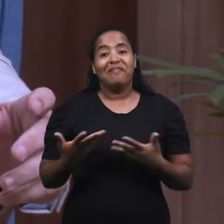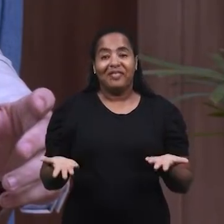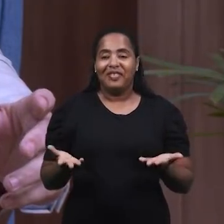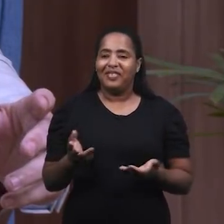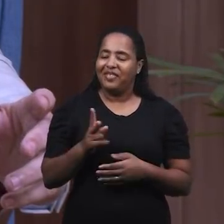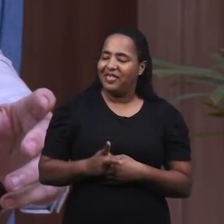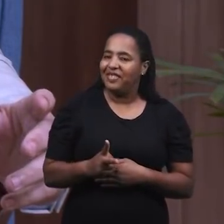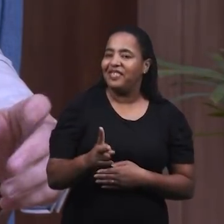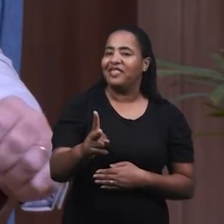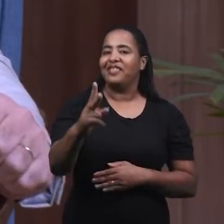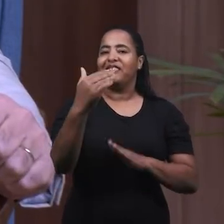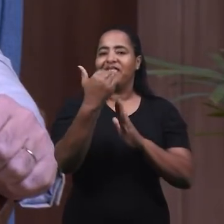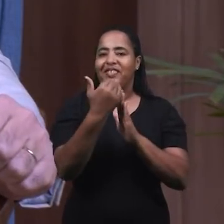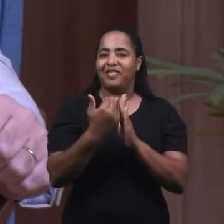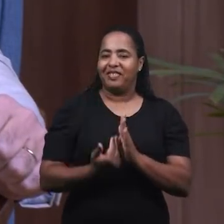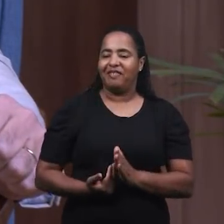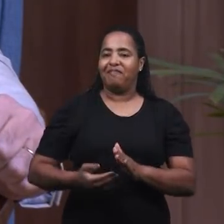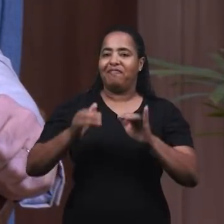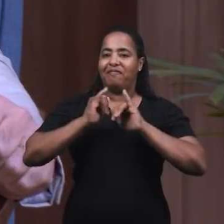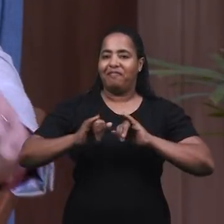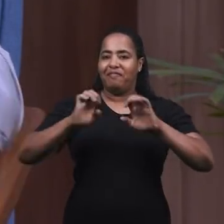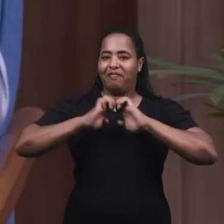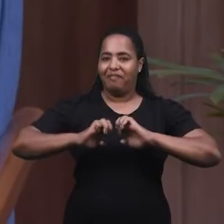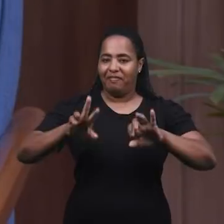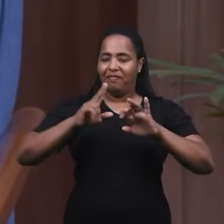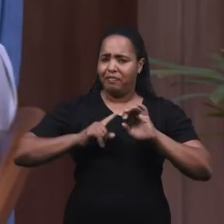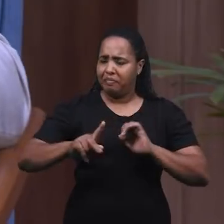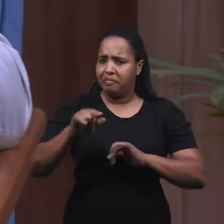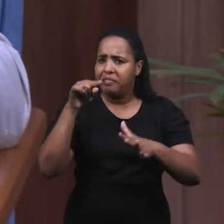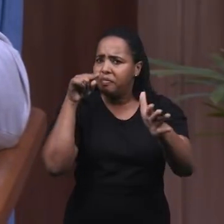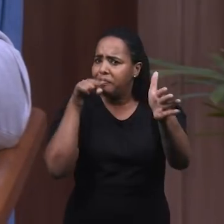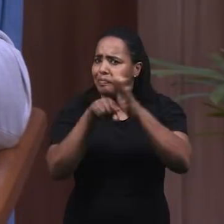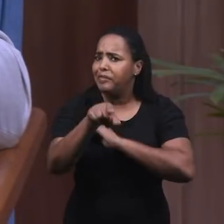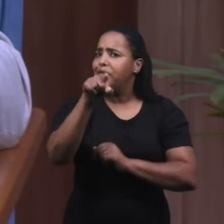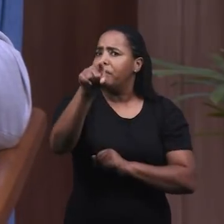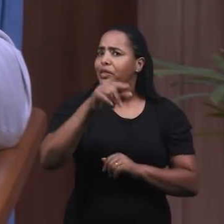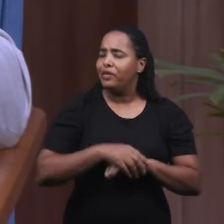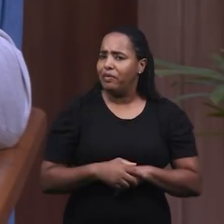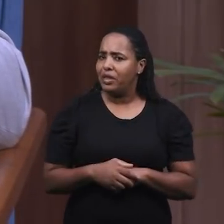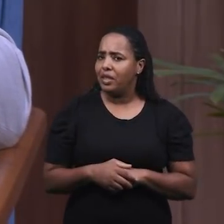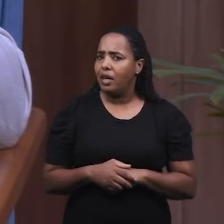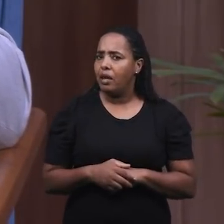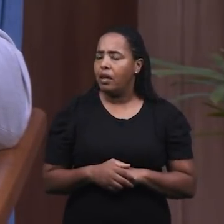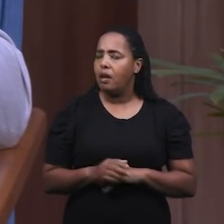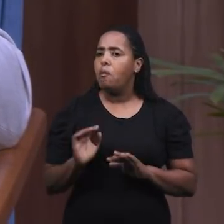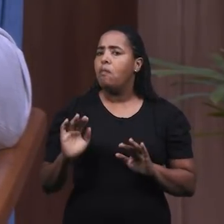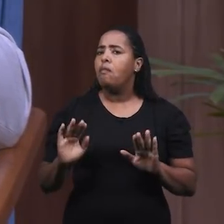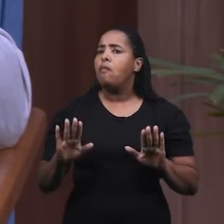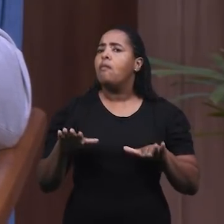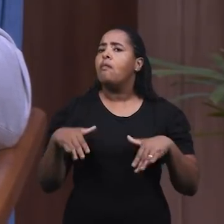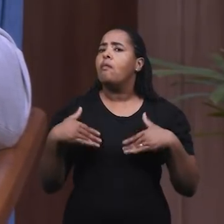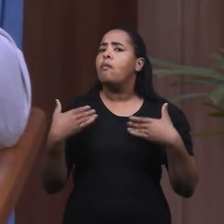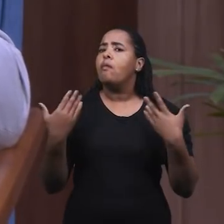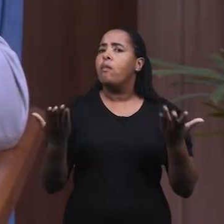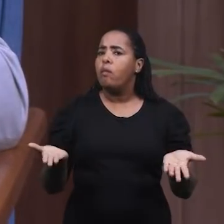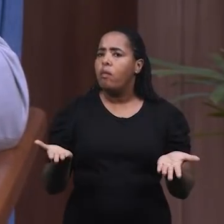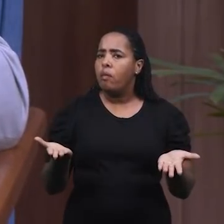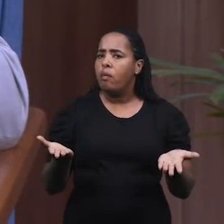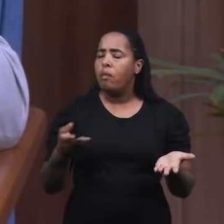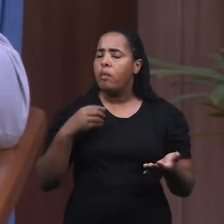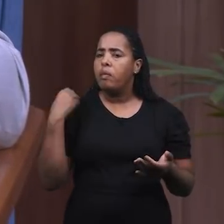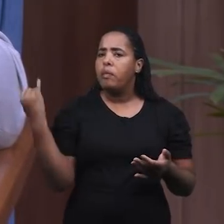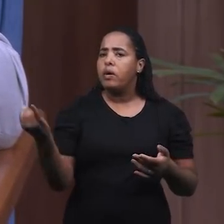continua com o programa Anunciando o Evangelho Eterno e eu tenho uma pergunta para lhe fazer. Qual a importância da